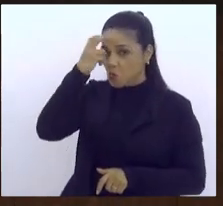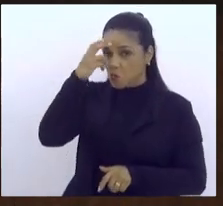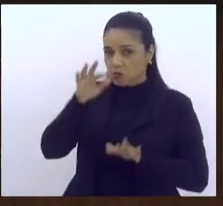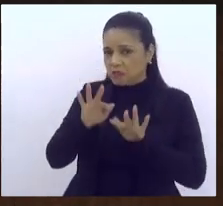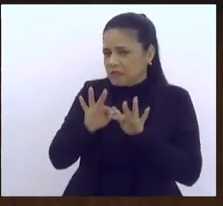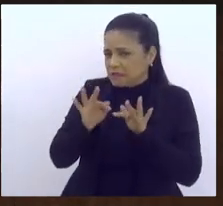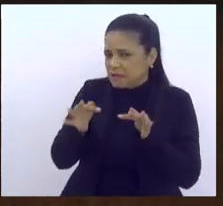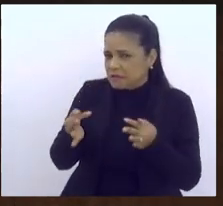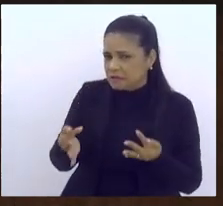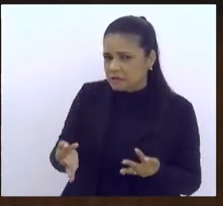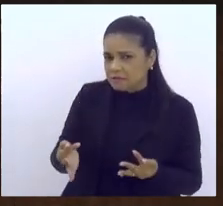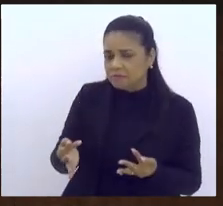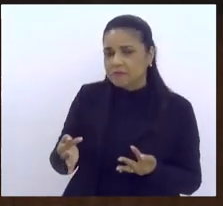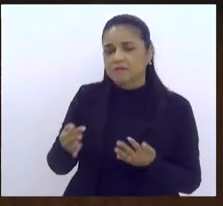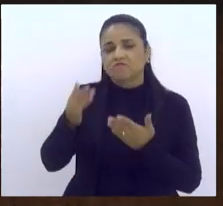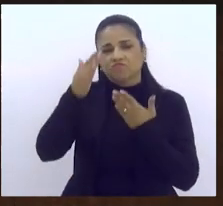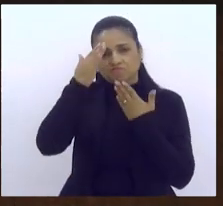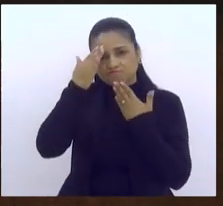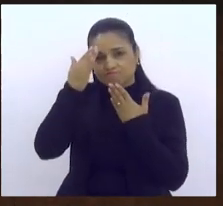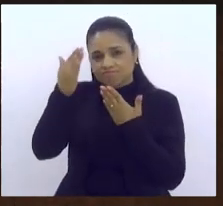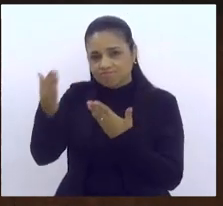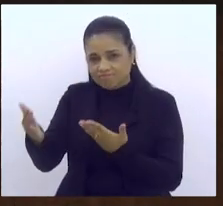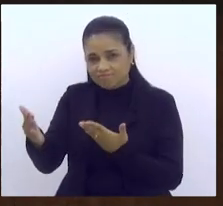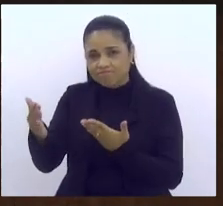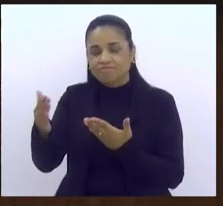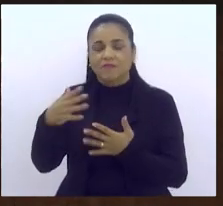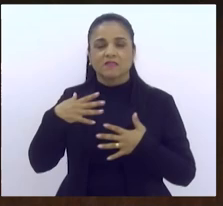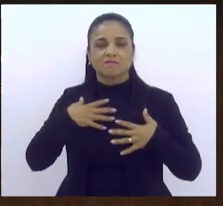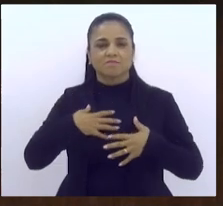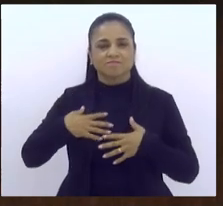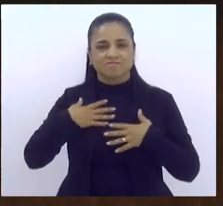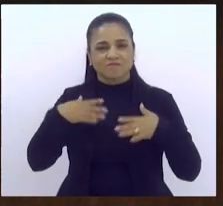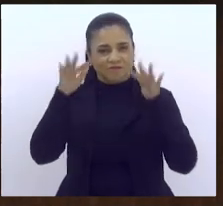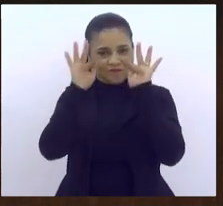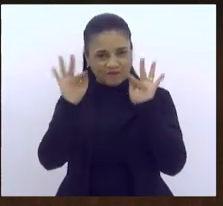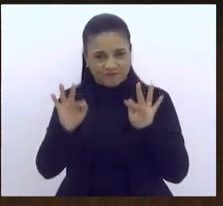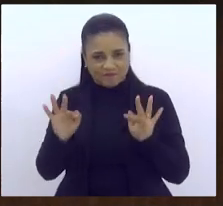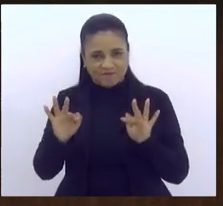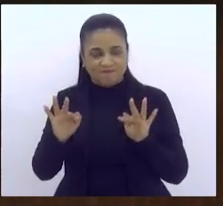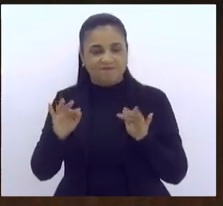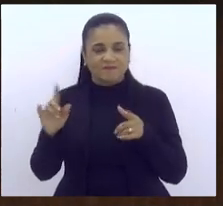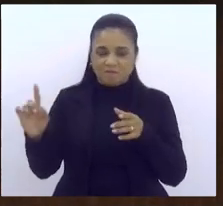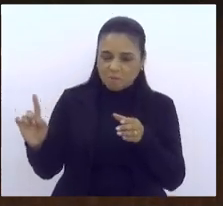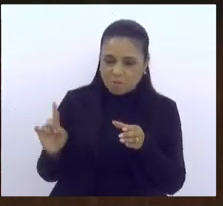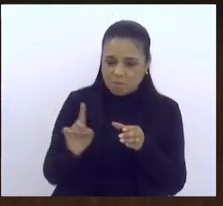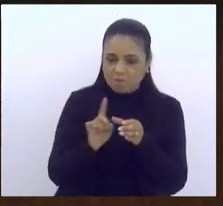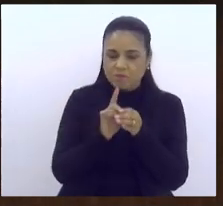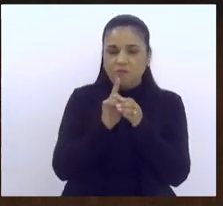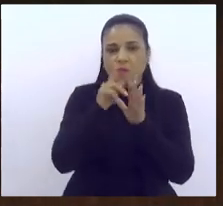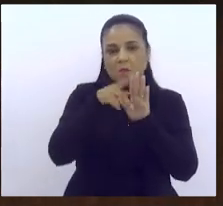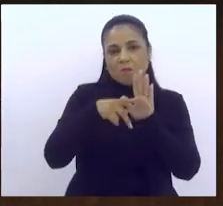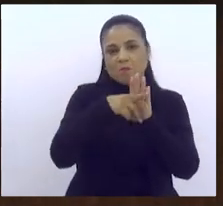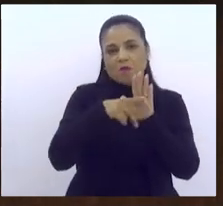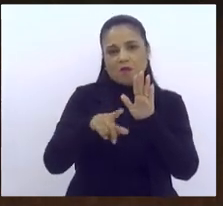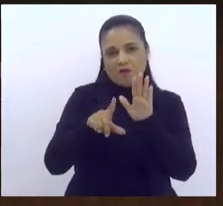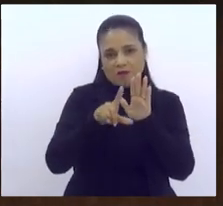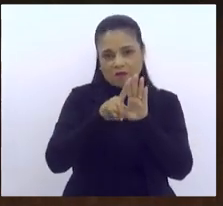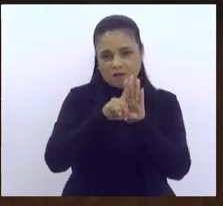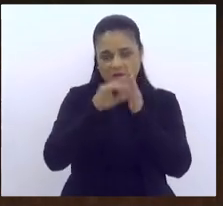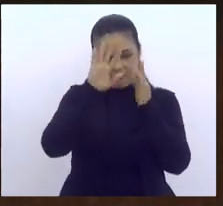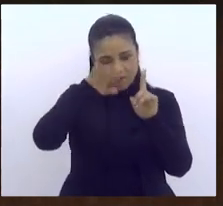Então, quero agradecer e dizer que estou muito feliz em poder fazer parte também dessa homenagem